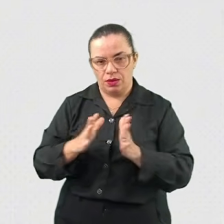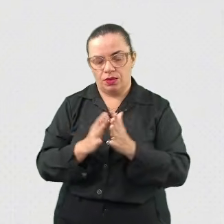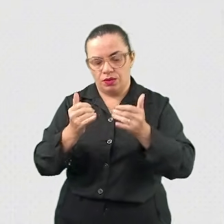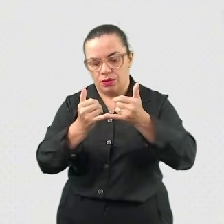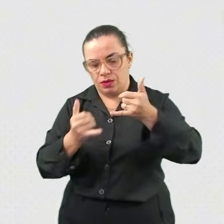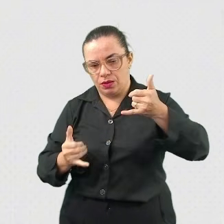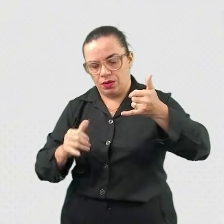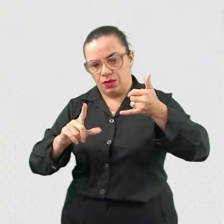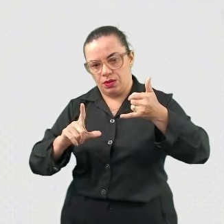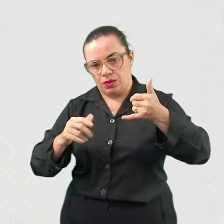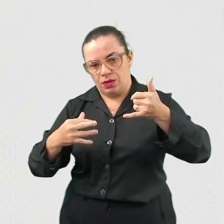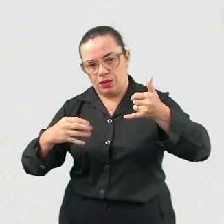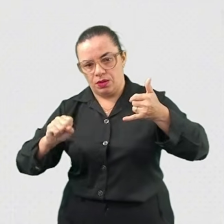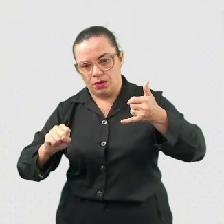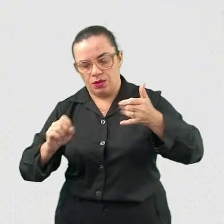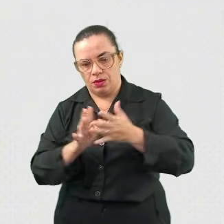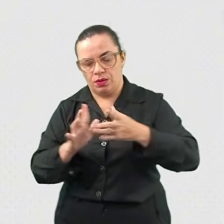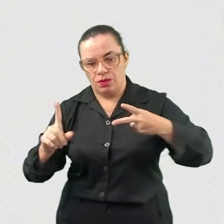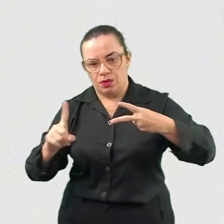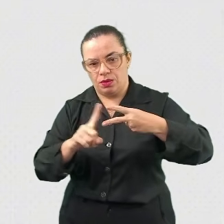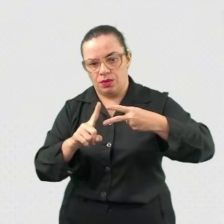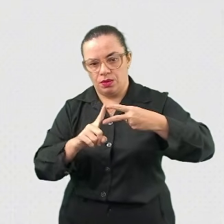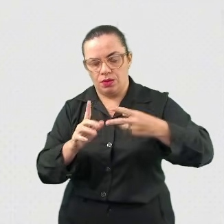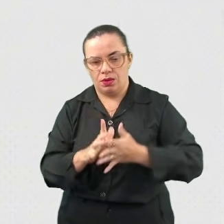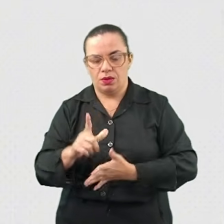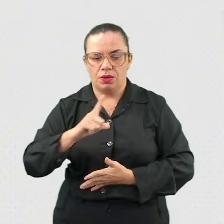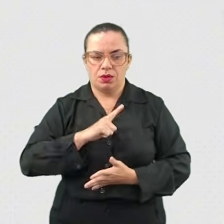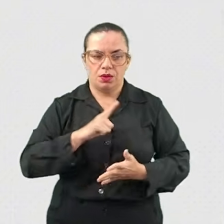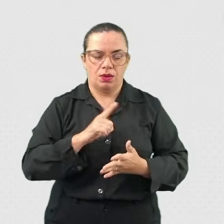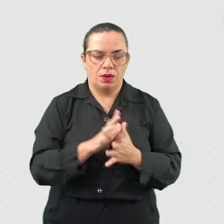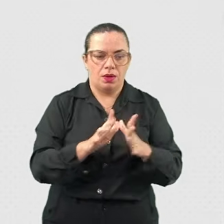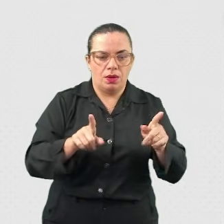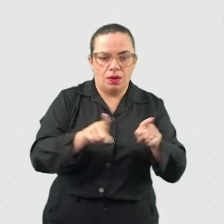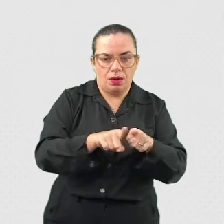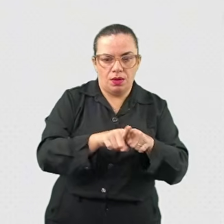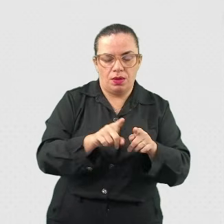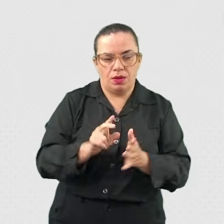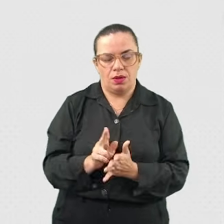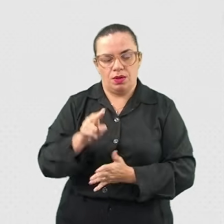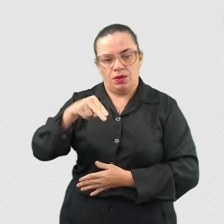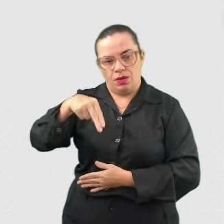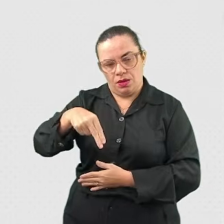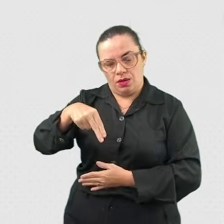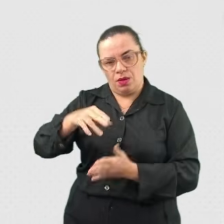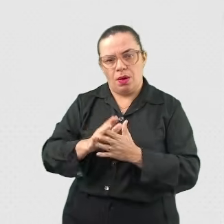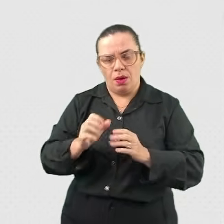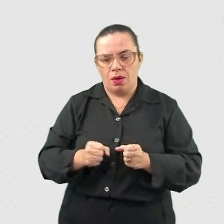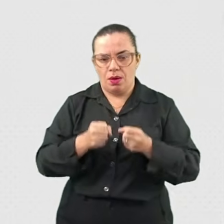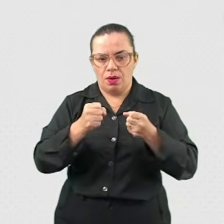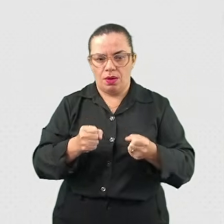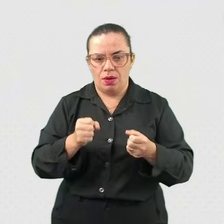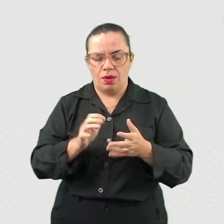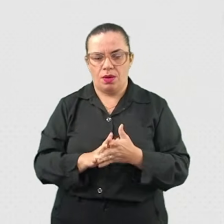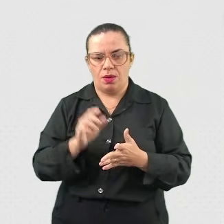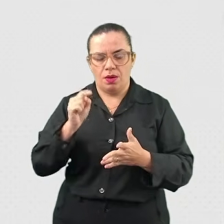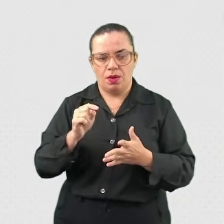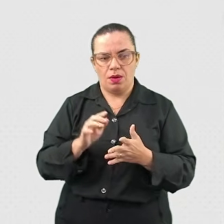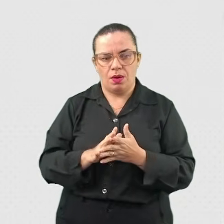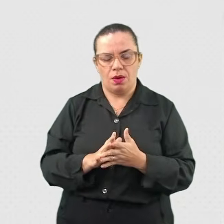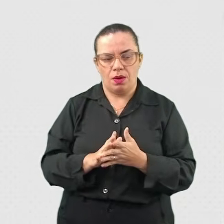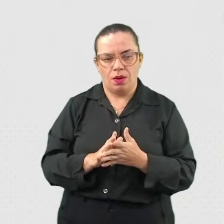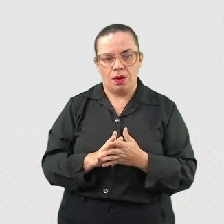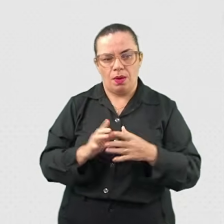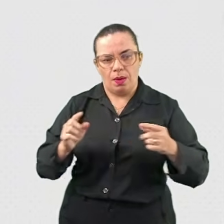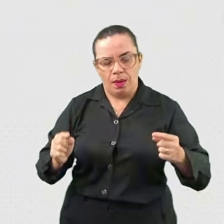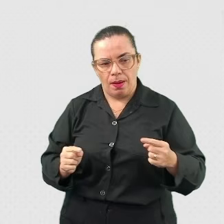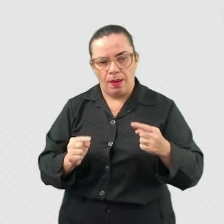lados que um polígono tem, ou então também, turma, esse n pode ser o número de vértices, tá? O número de vértices coincide aqui